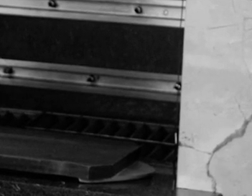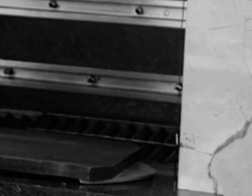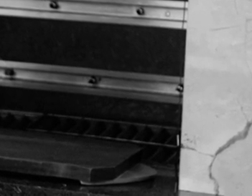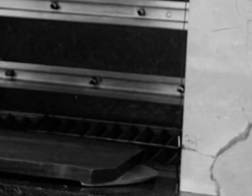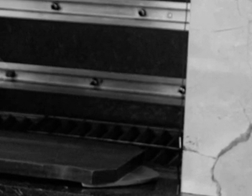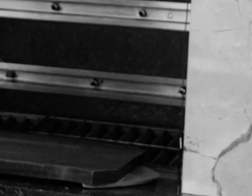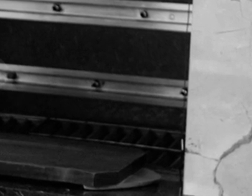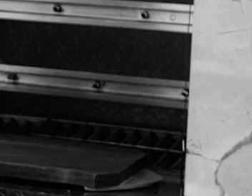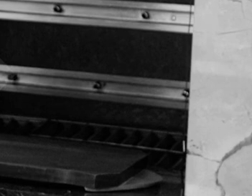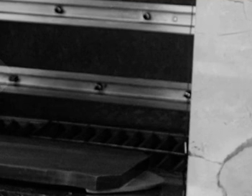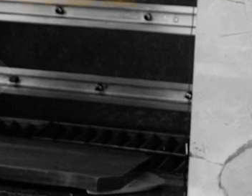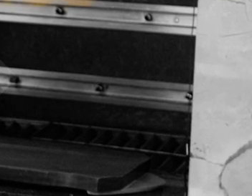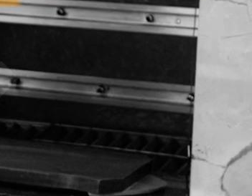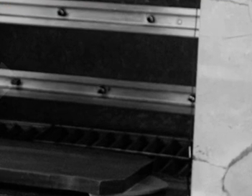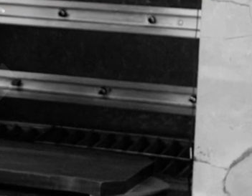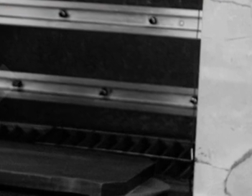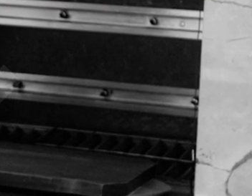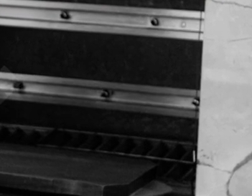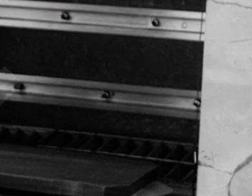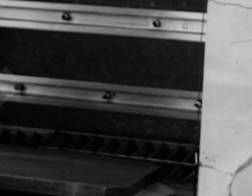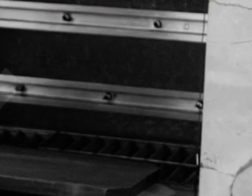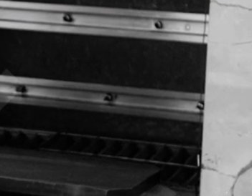E aí